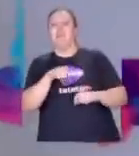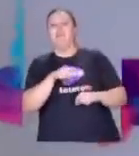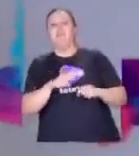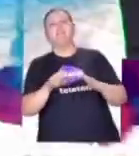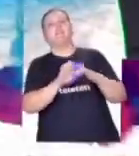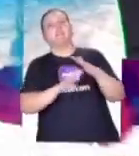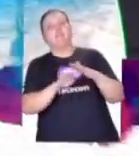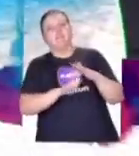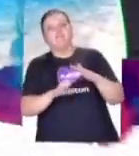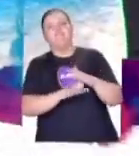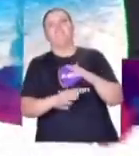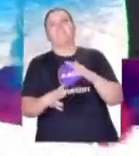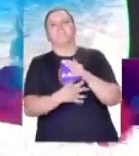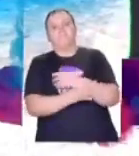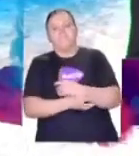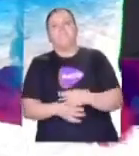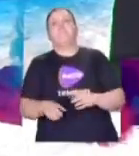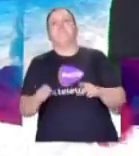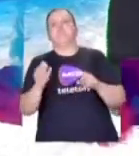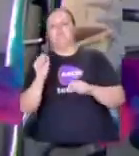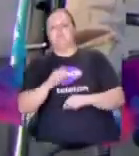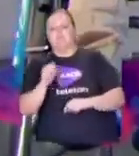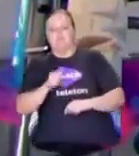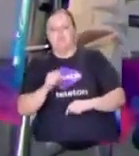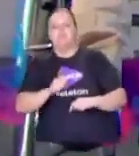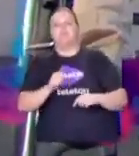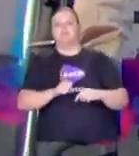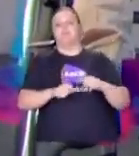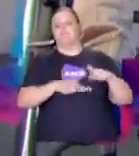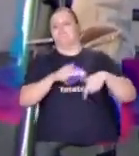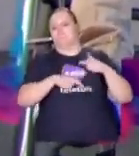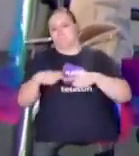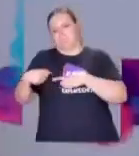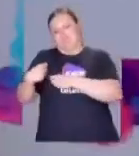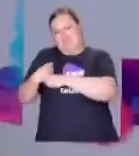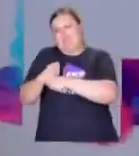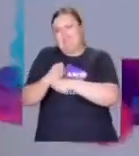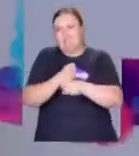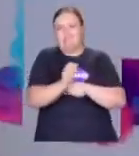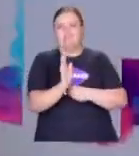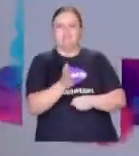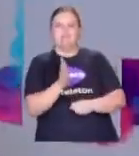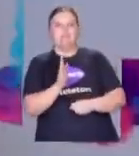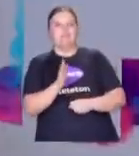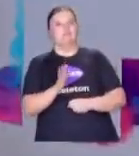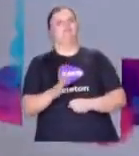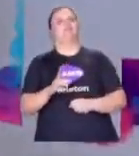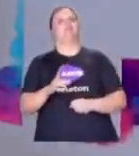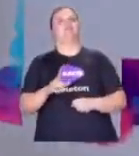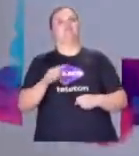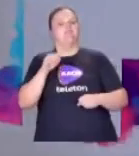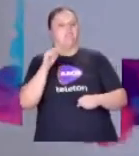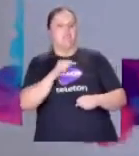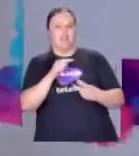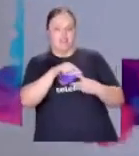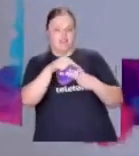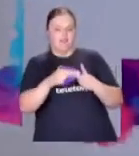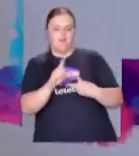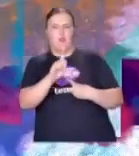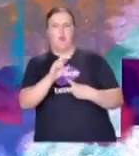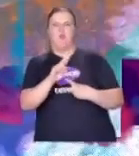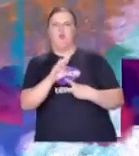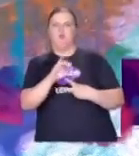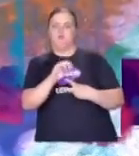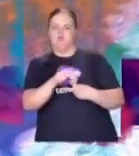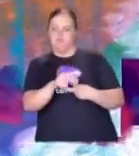seguradora muito famosa, muito competente, que está no mercado há muitos anos. E a Luciana e a Márcia estão aqui, uma